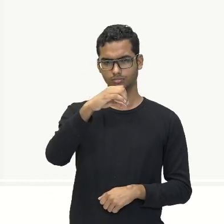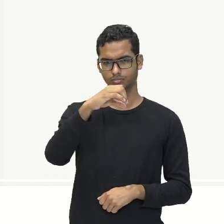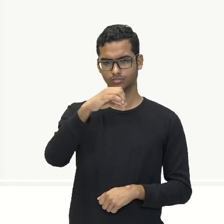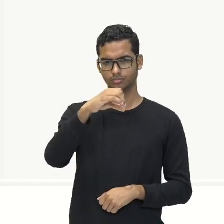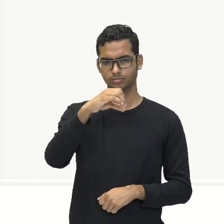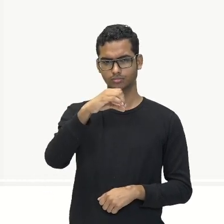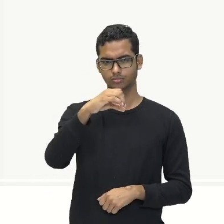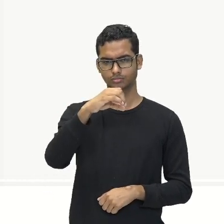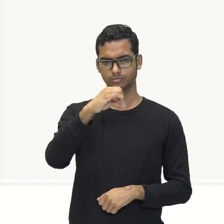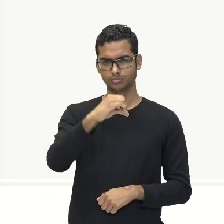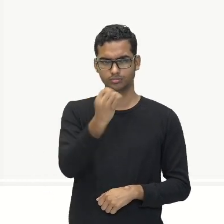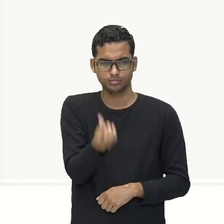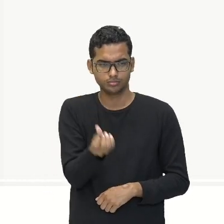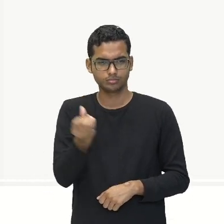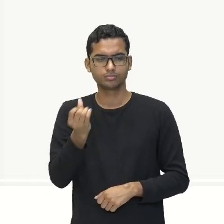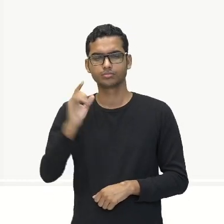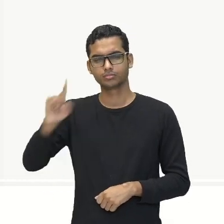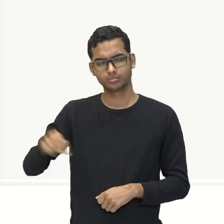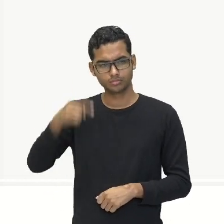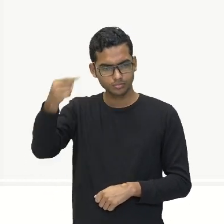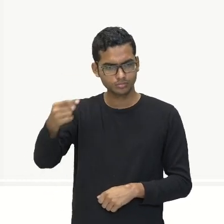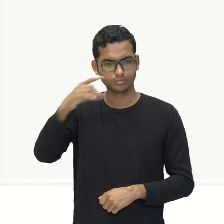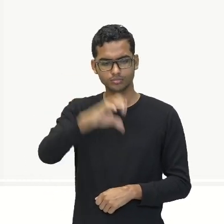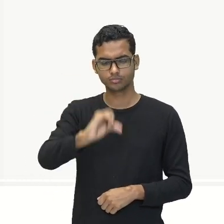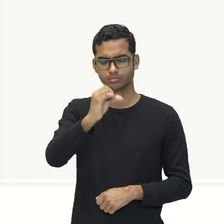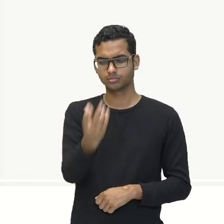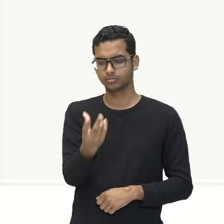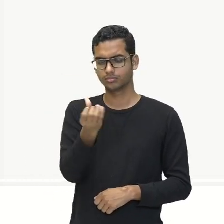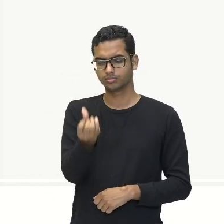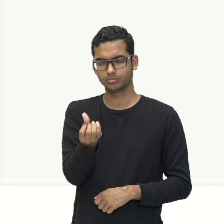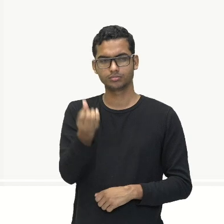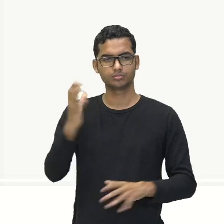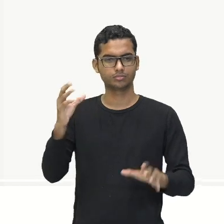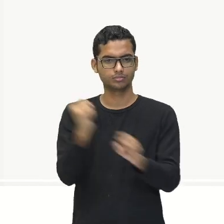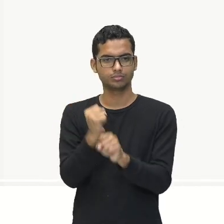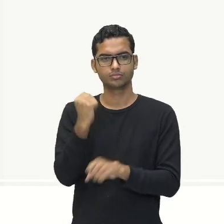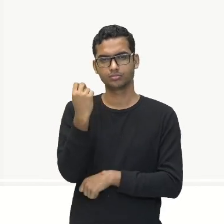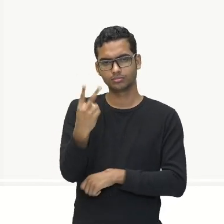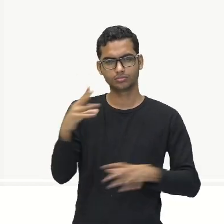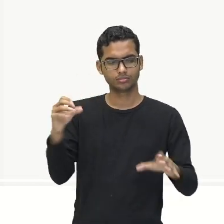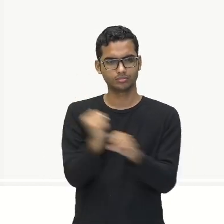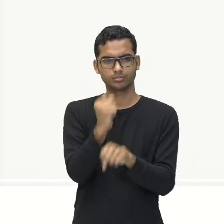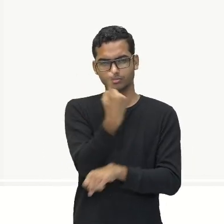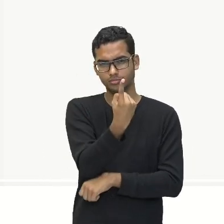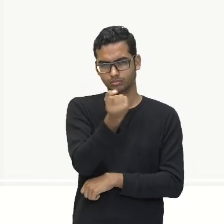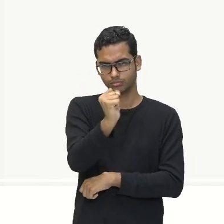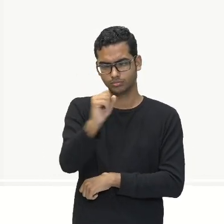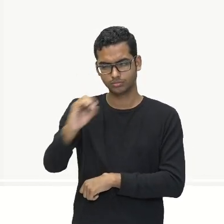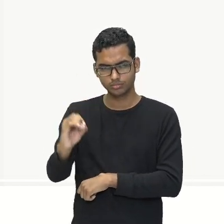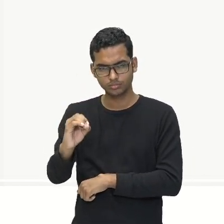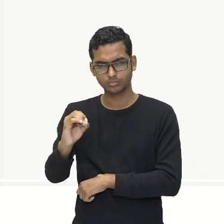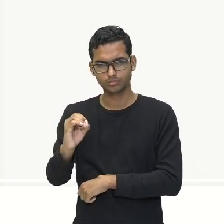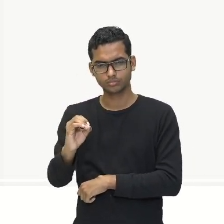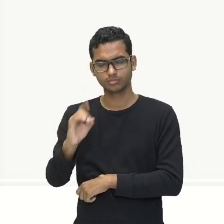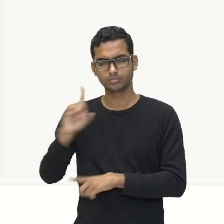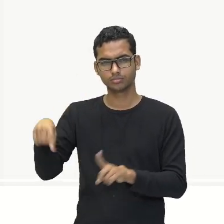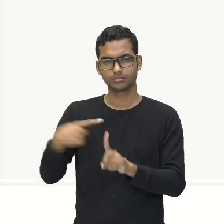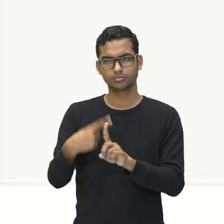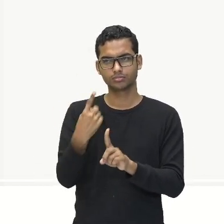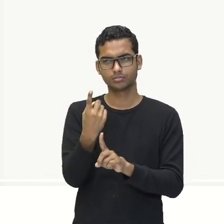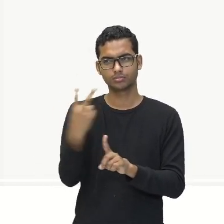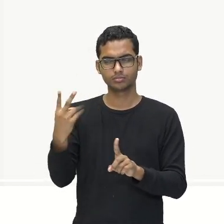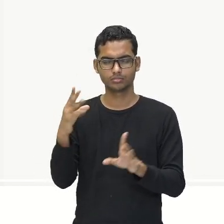9,6. Próximo, 9,6 vezes 2, 180, mais 12,